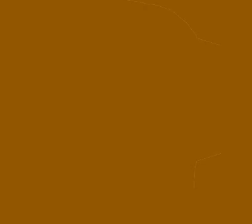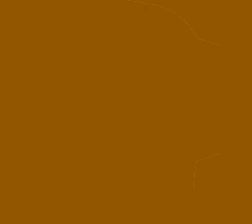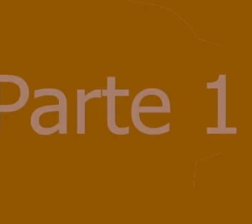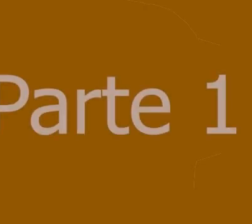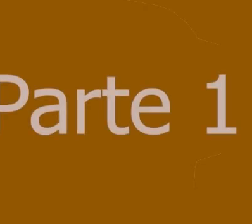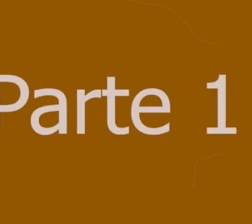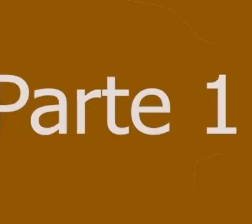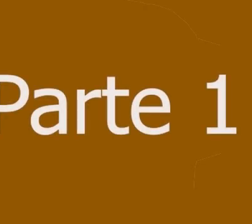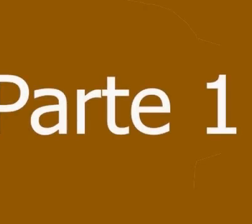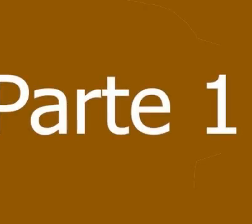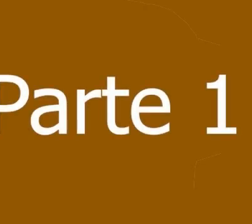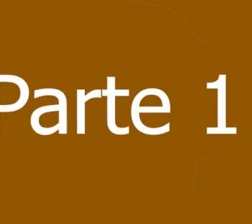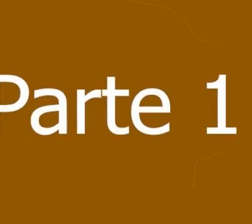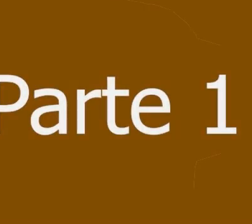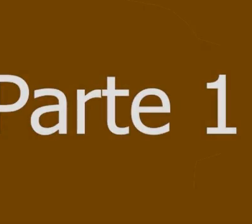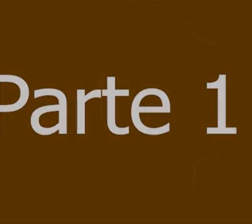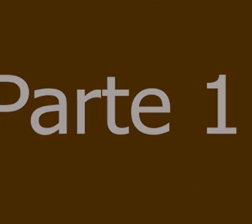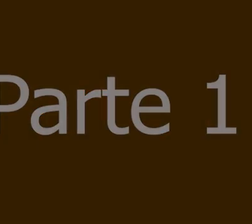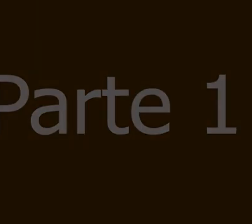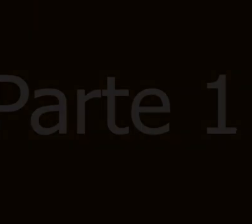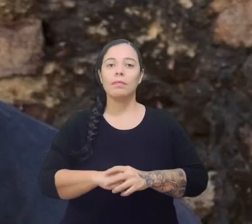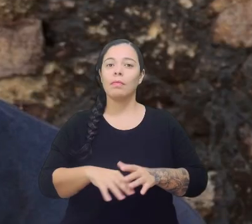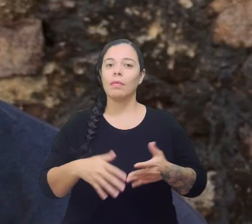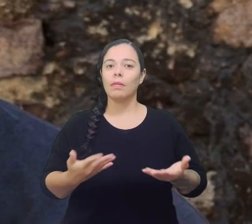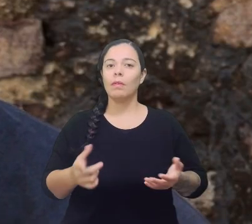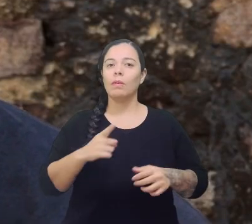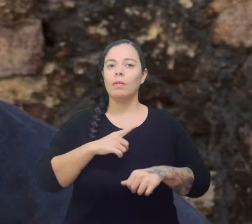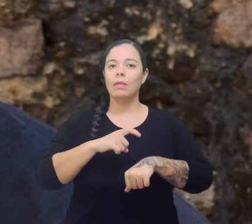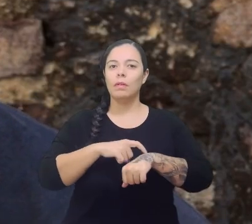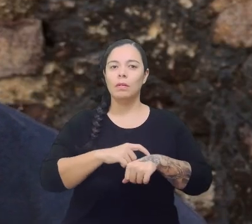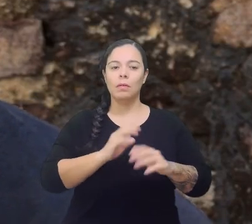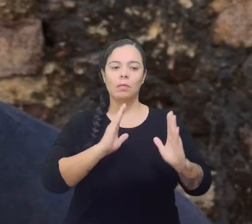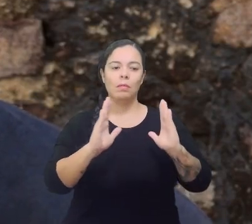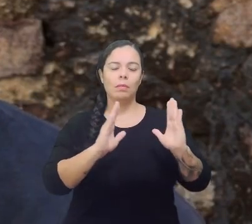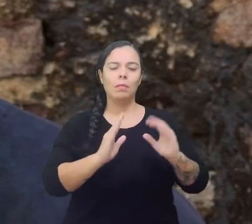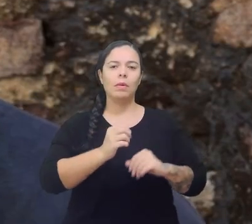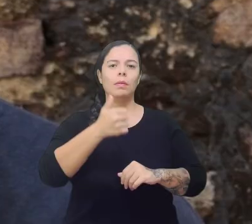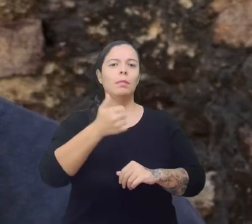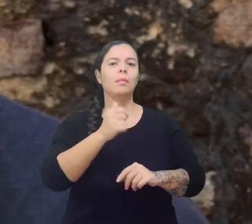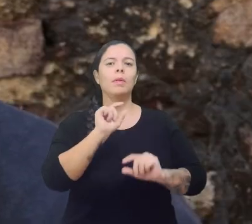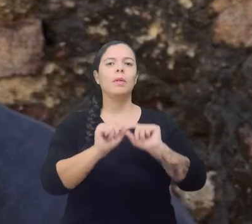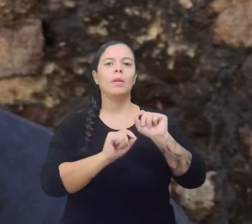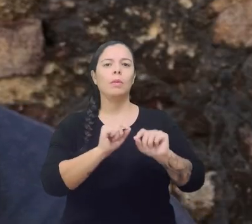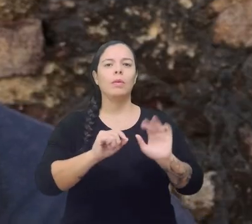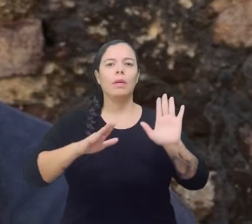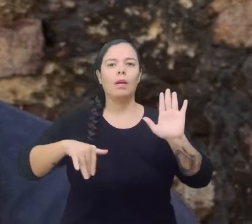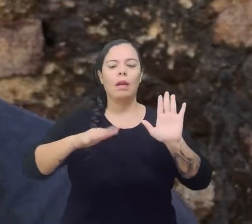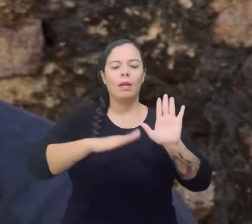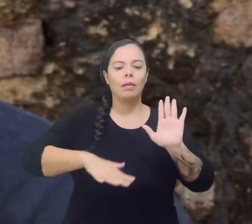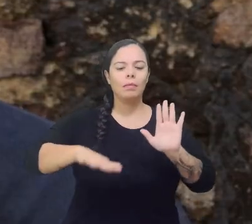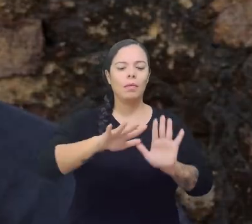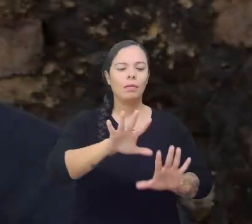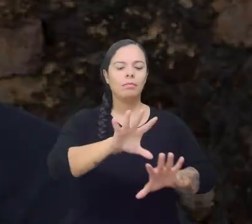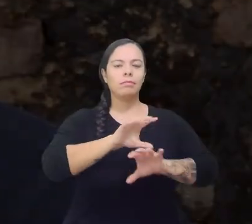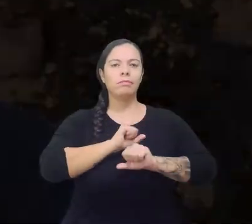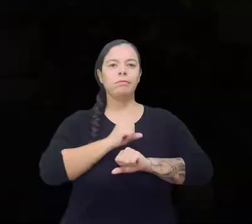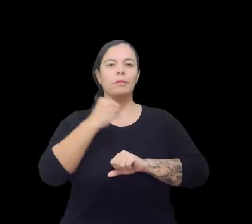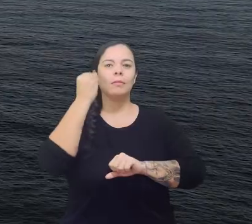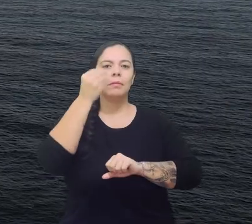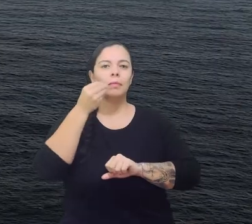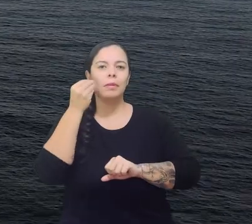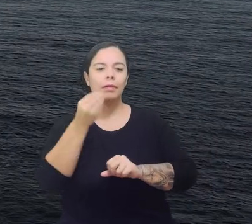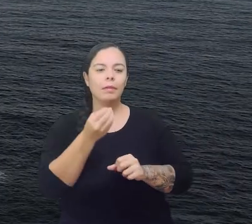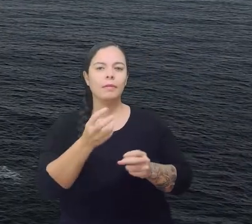Então tem esse momento, essa primeira fase que é viver a região oceânica, né? Viver e gostar e se apaixonar pela região oceânica desde